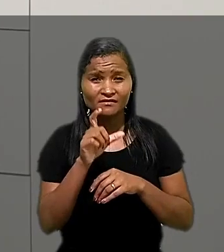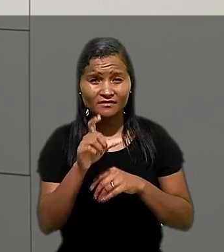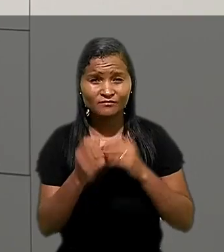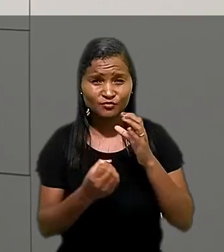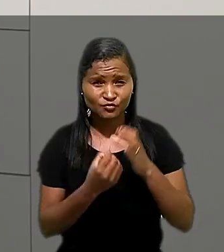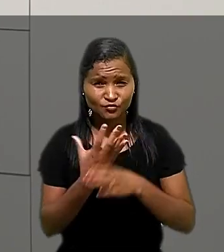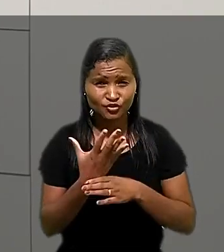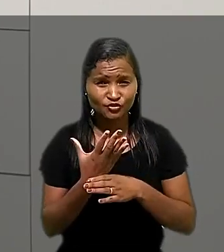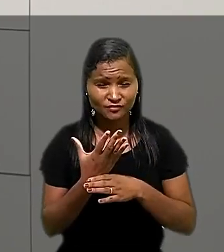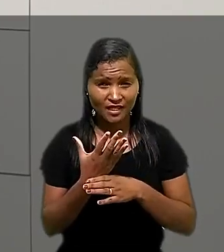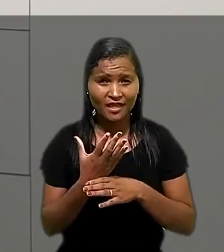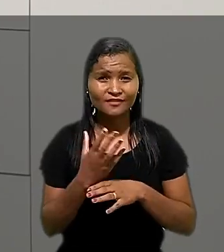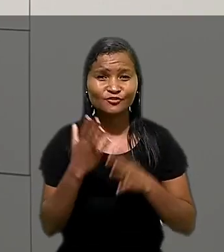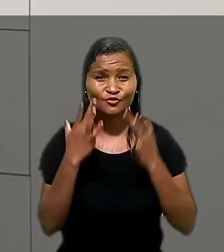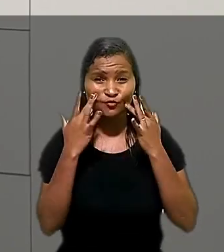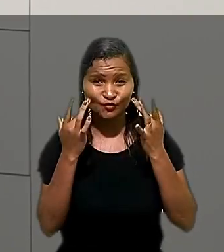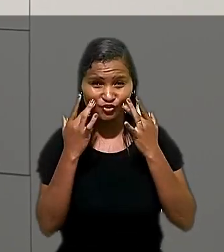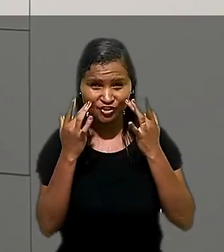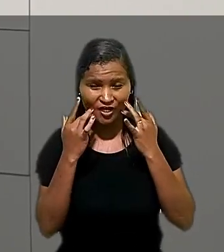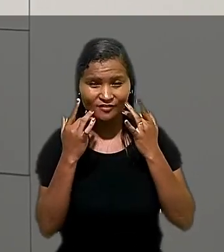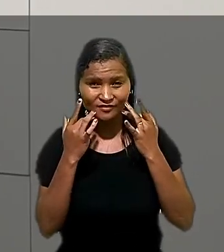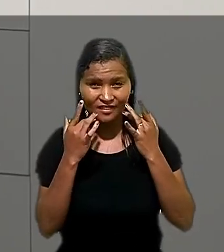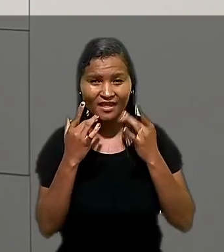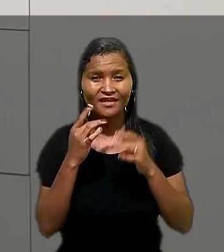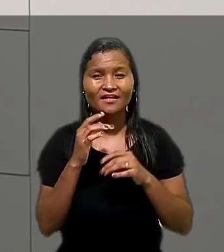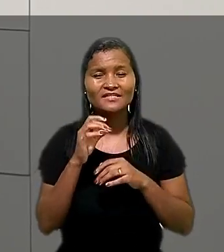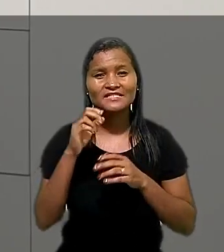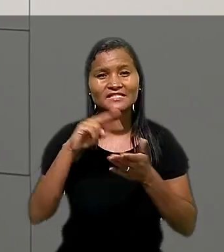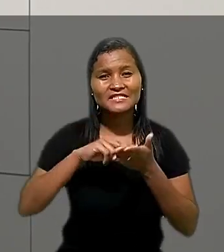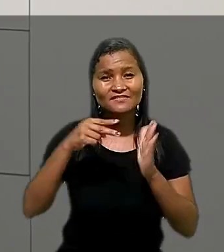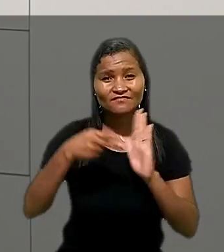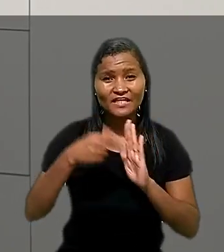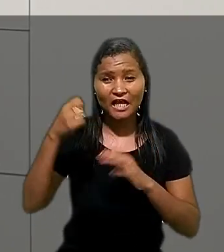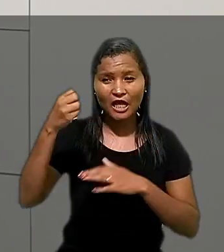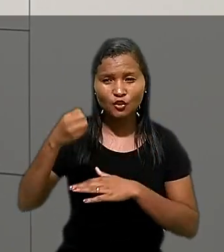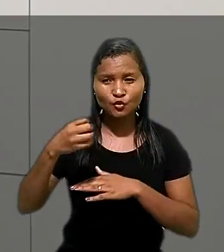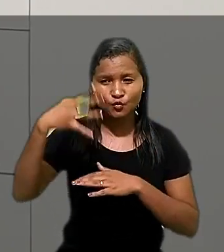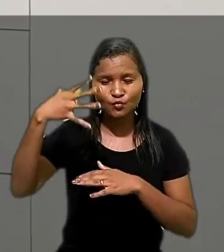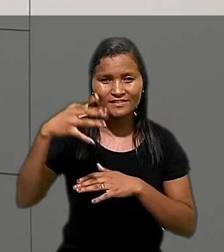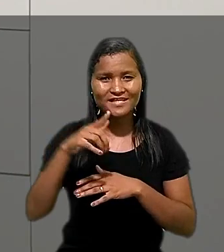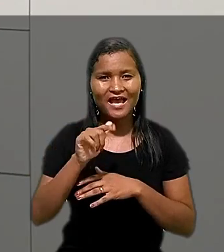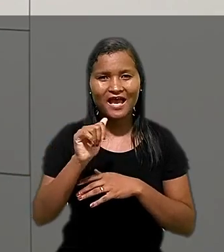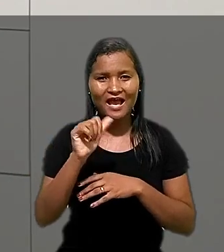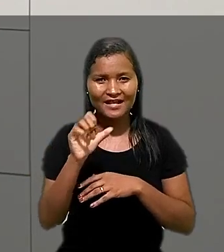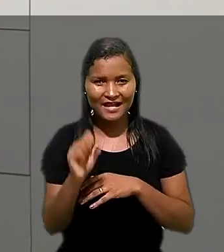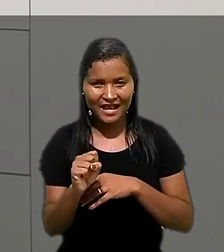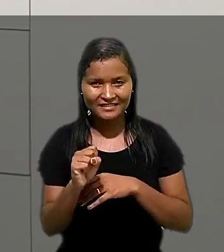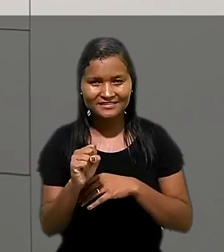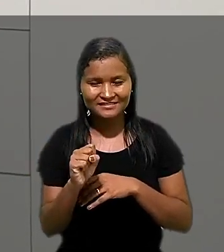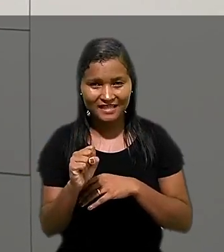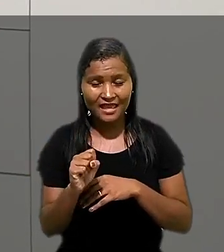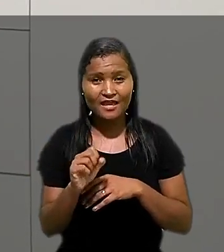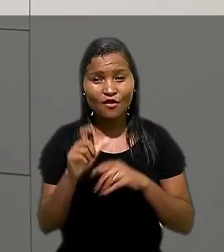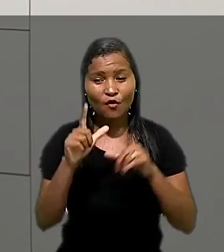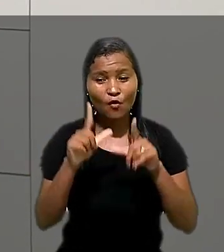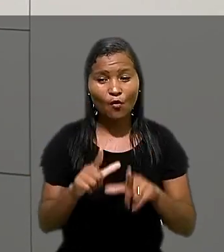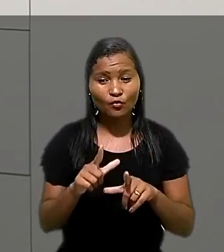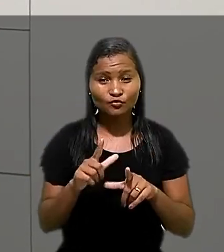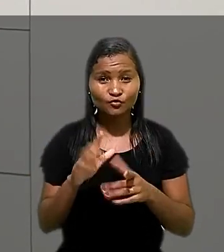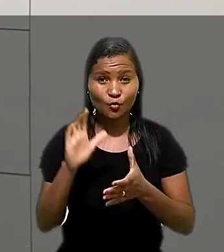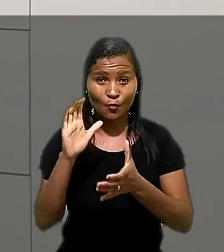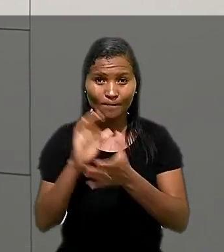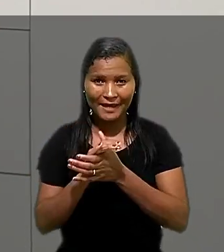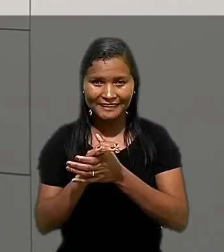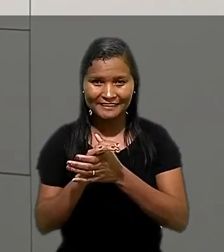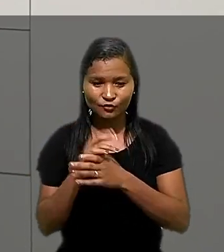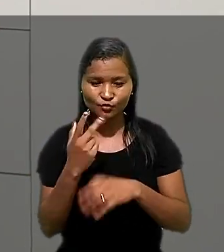de uma peça de teatro, onde basicamente gaslight significa luz a gás, onde o marido da personagem ele